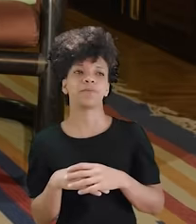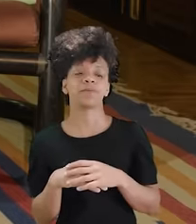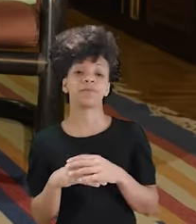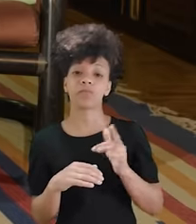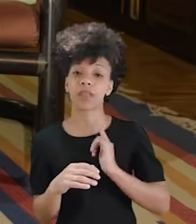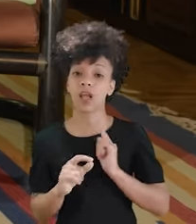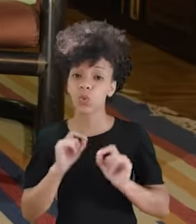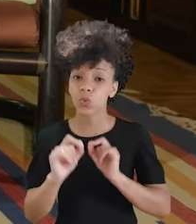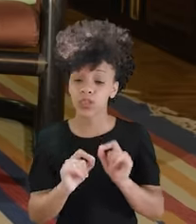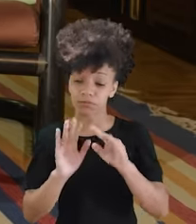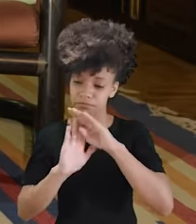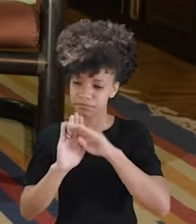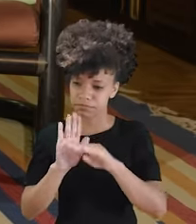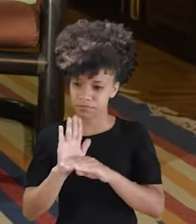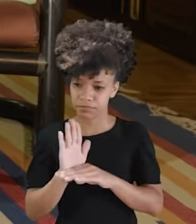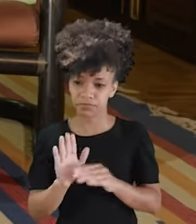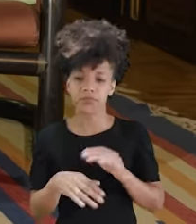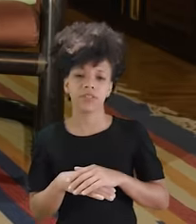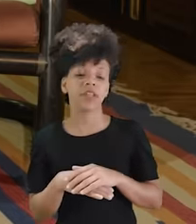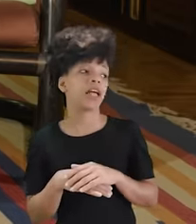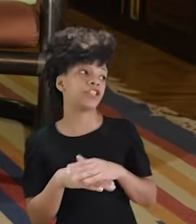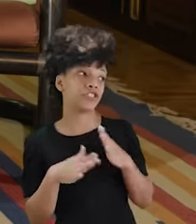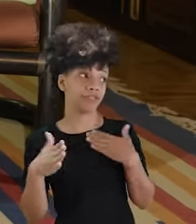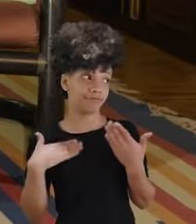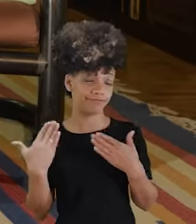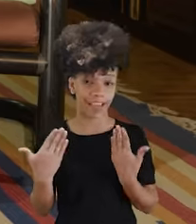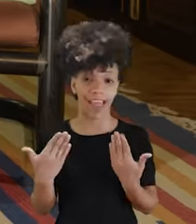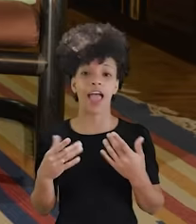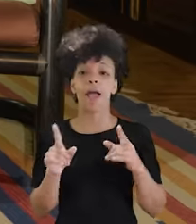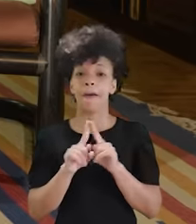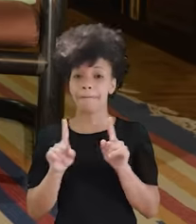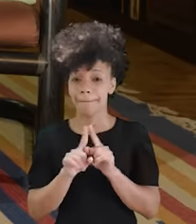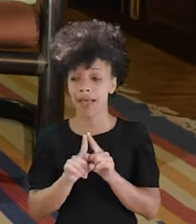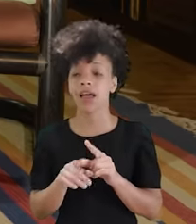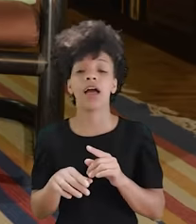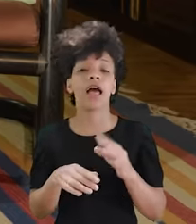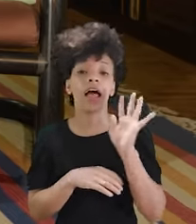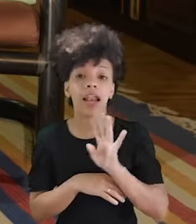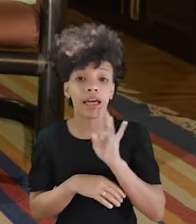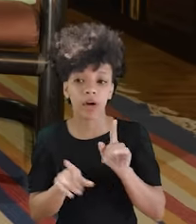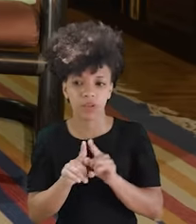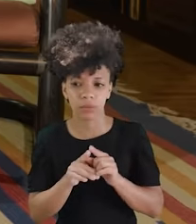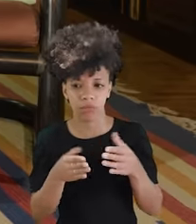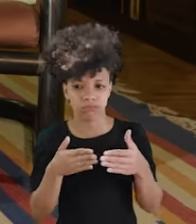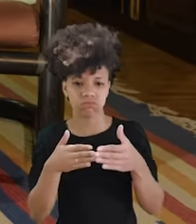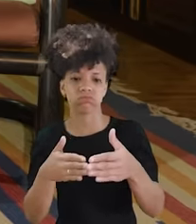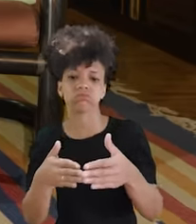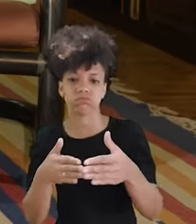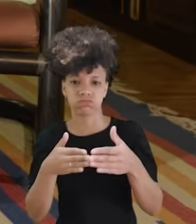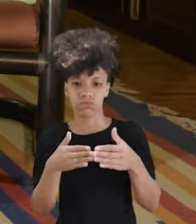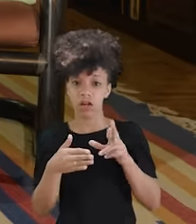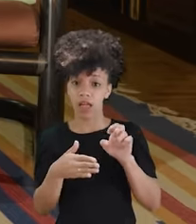parte técnica que é muito legal também seu navio da essas coisas do tipo tá com meu querido piloto de navio que ele quer